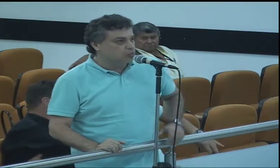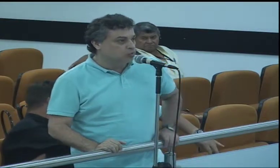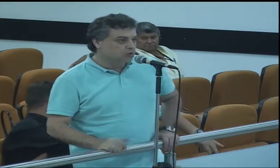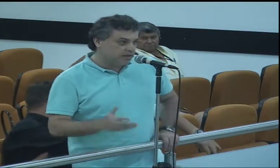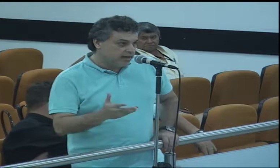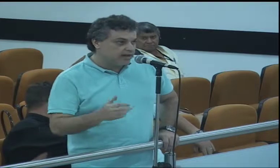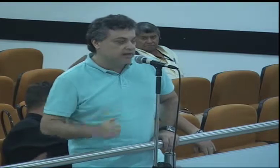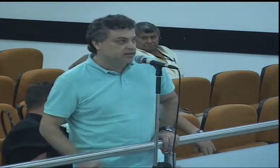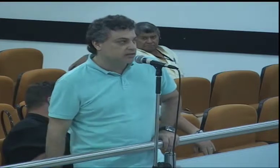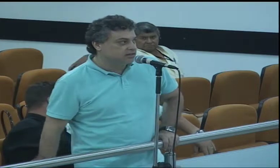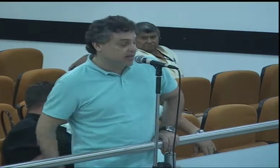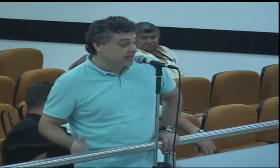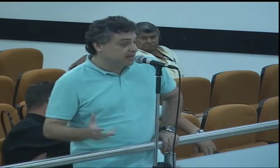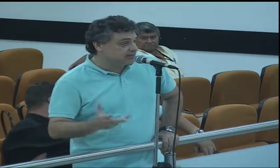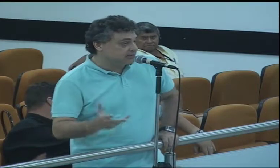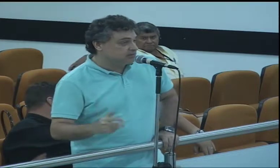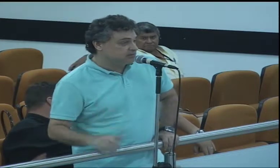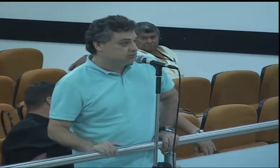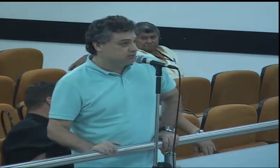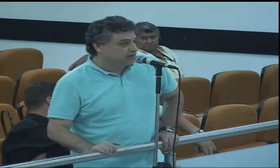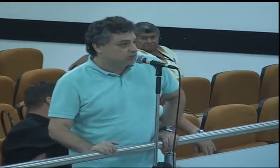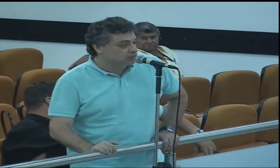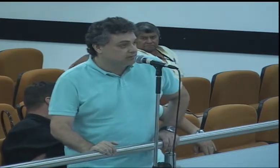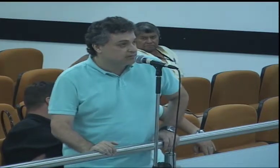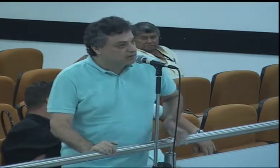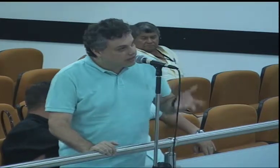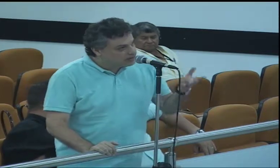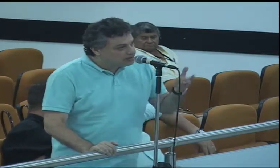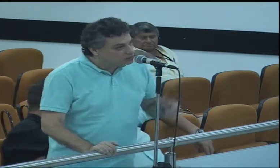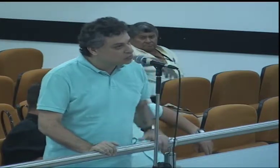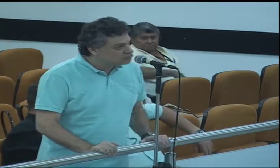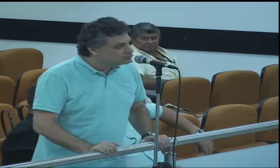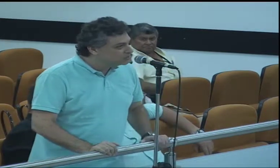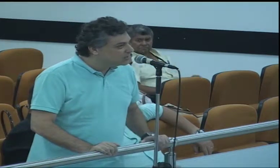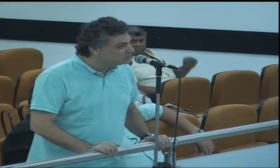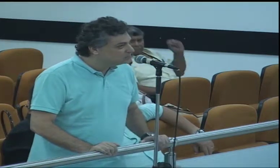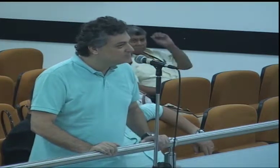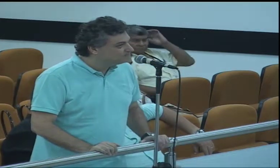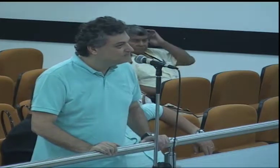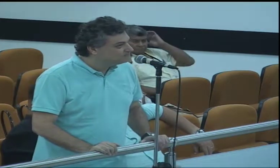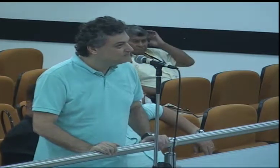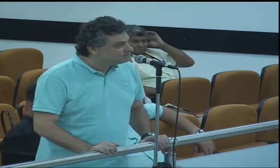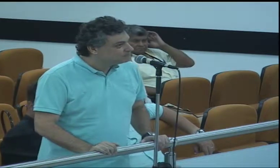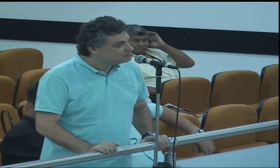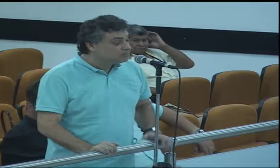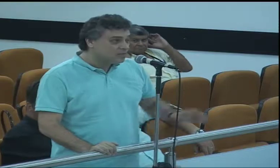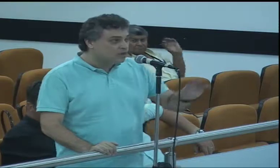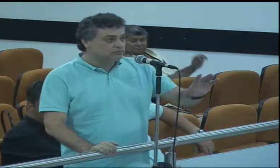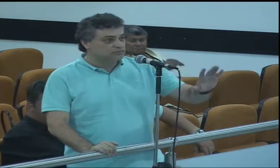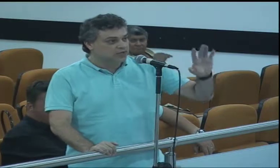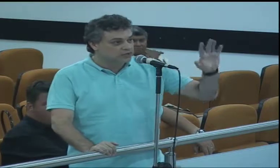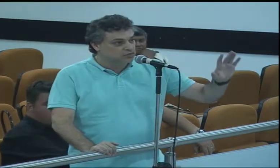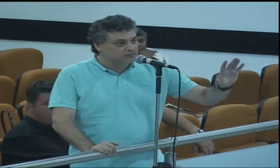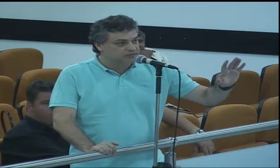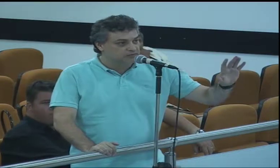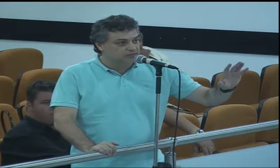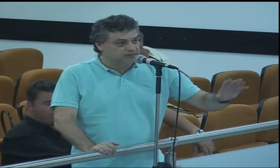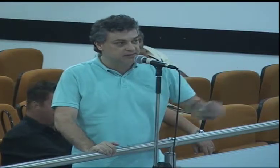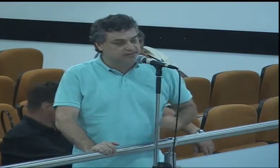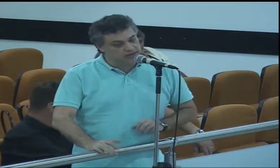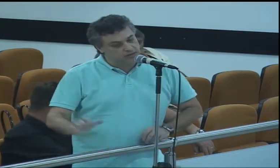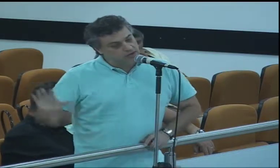poder público e à Casa dos Vereadores. Então, agradeço aí. Você quer Obrigado. deixar a pergunta, Marcelo? Não, queria só